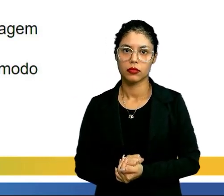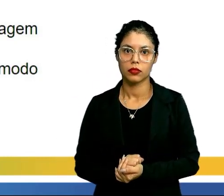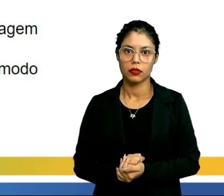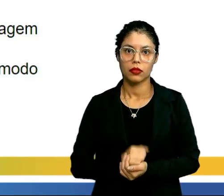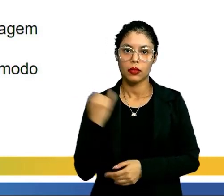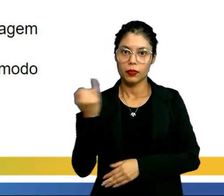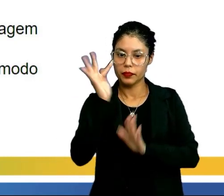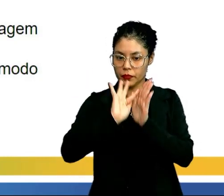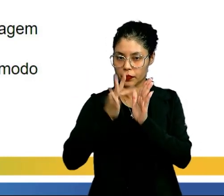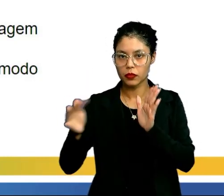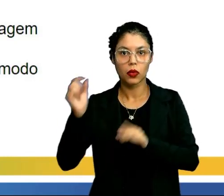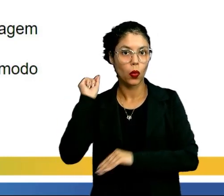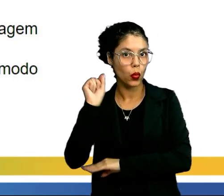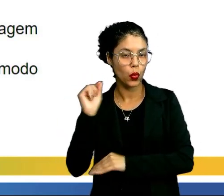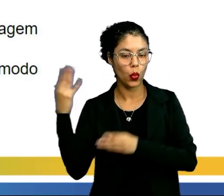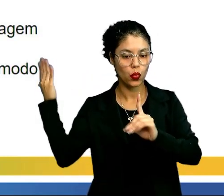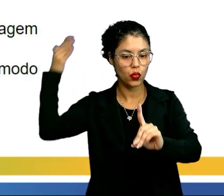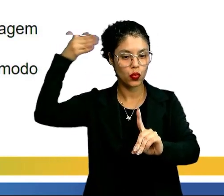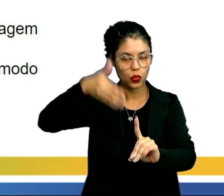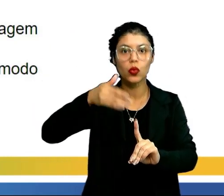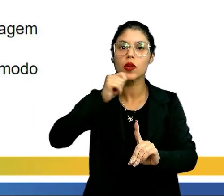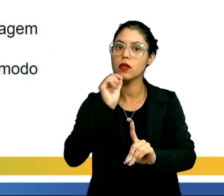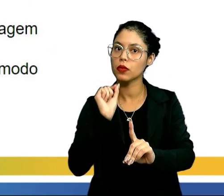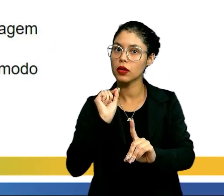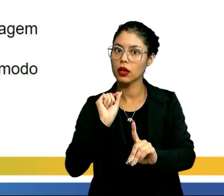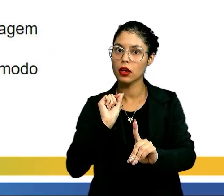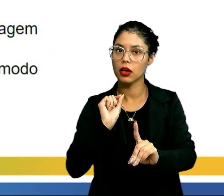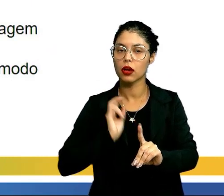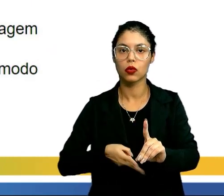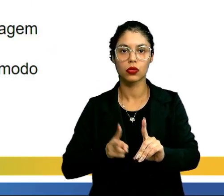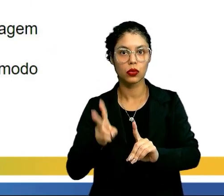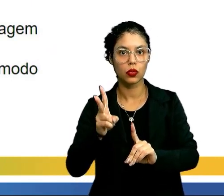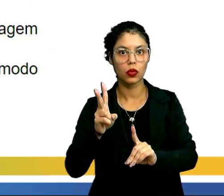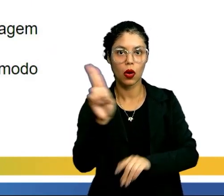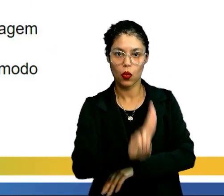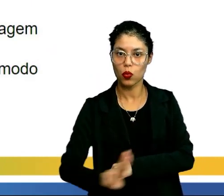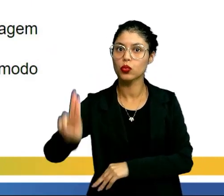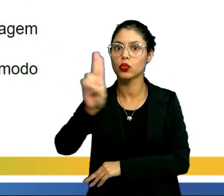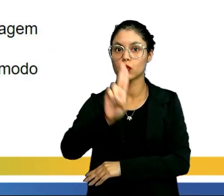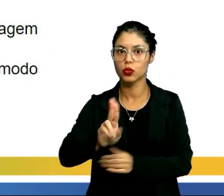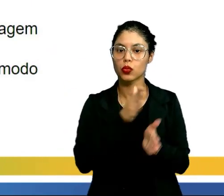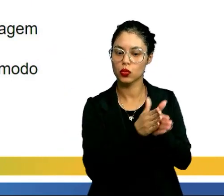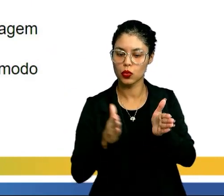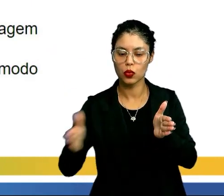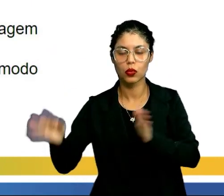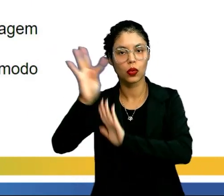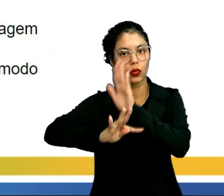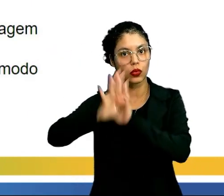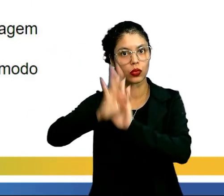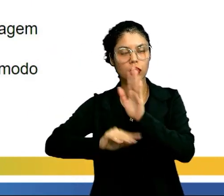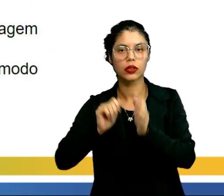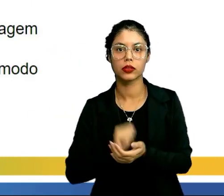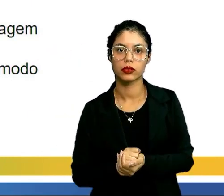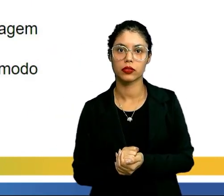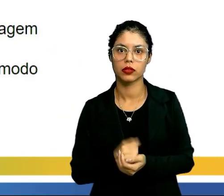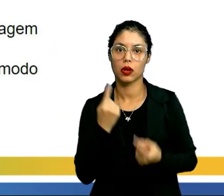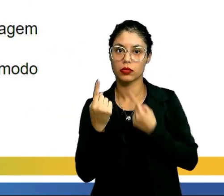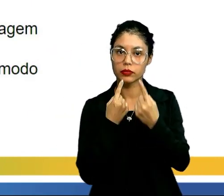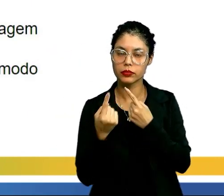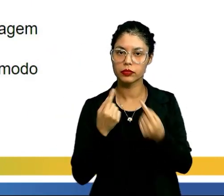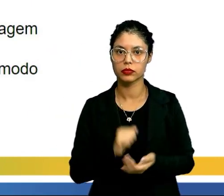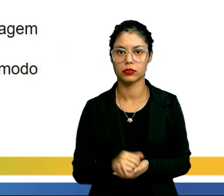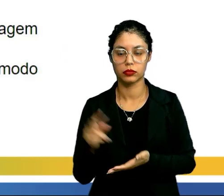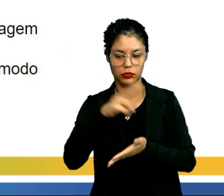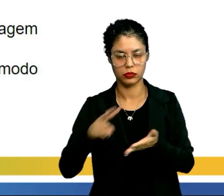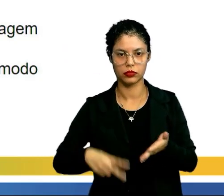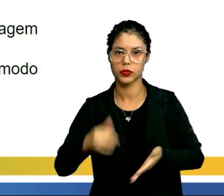a função referencial da linguagem predominante e o uso de sequências textuais que dialogam com